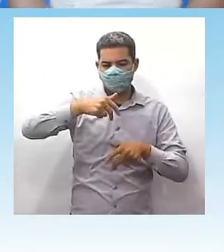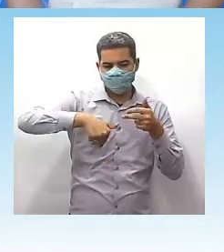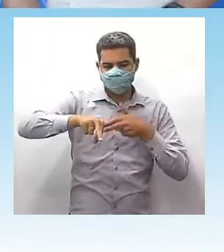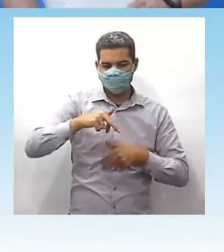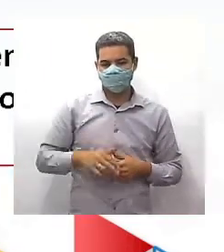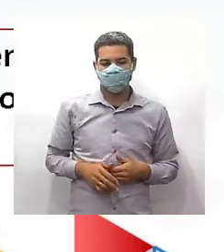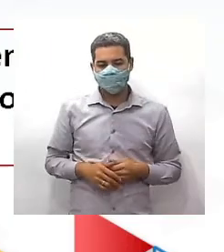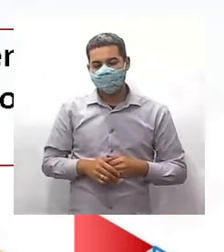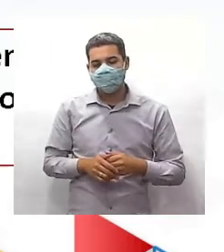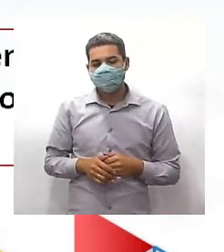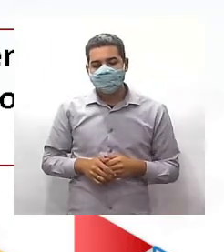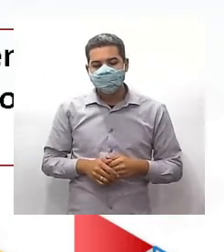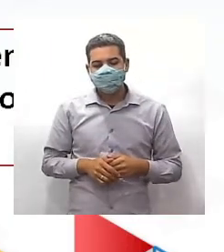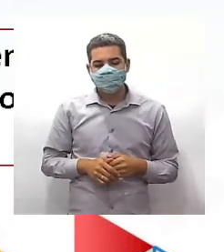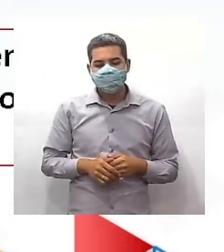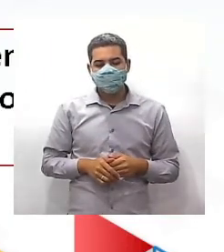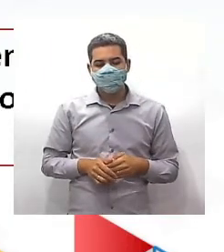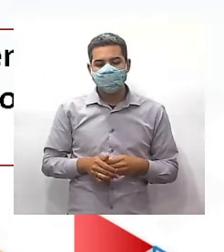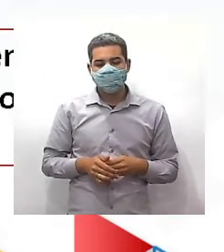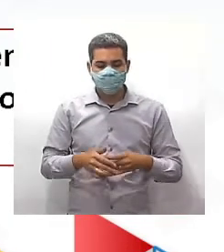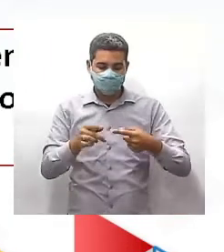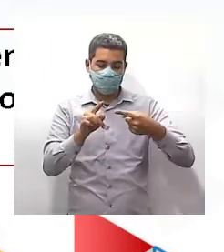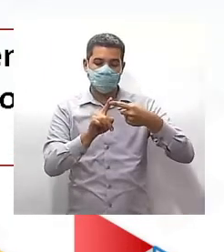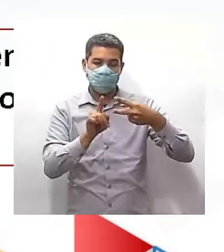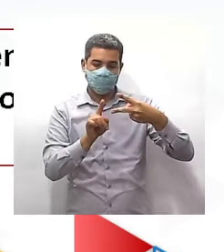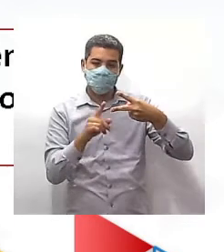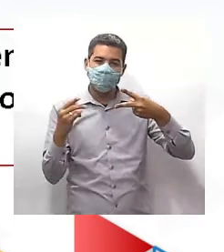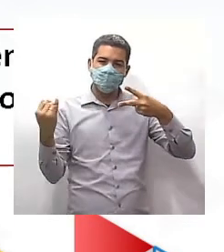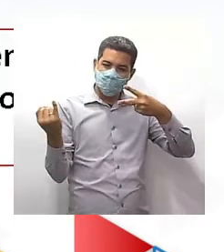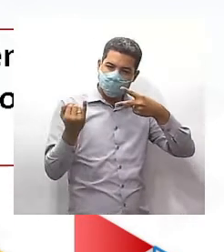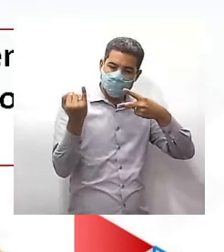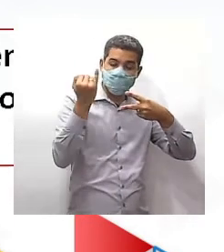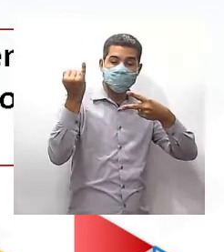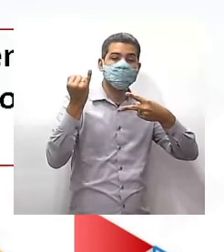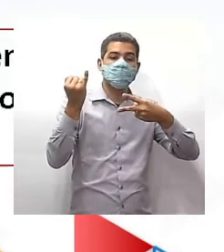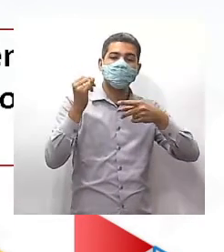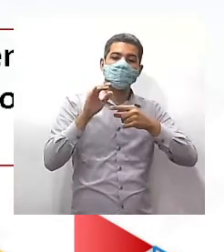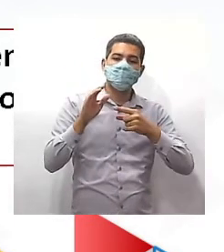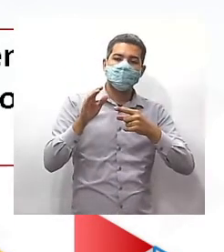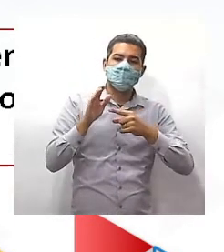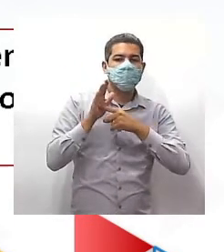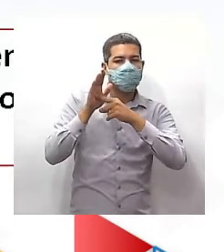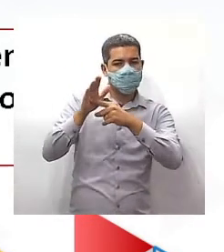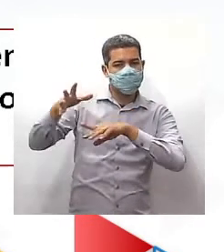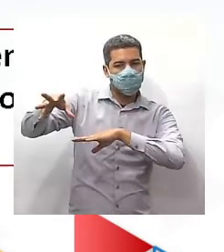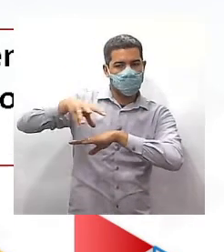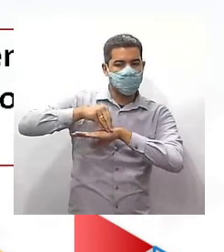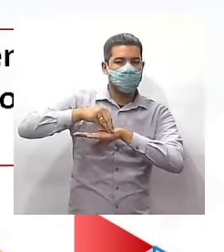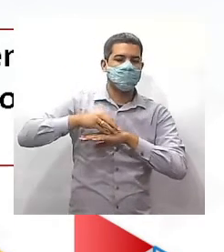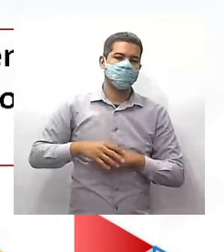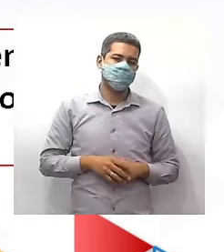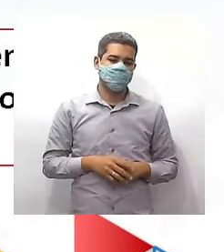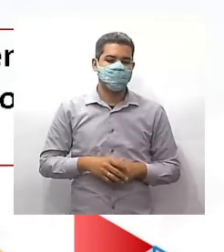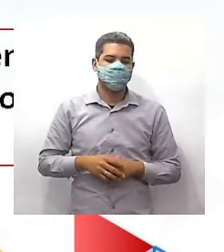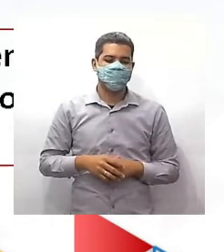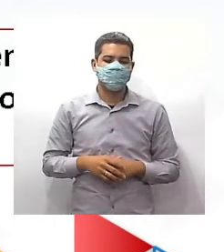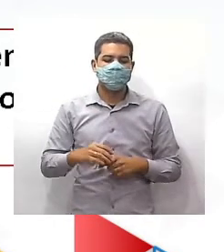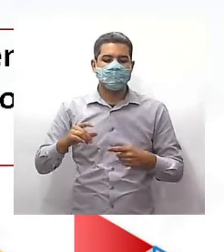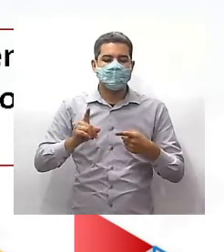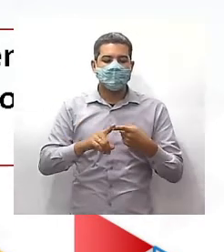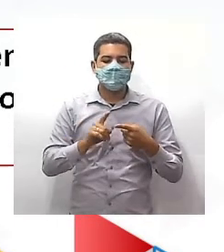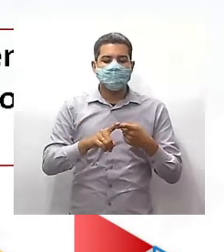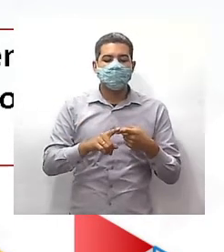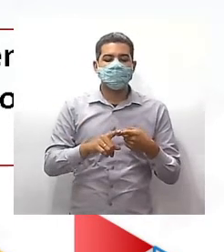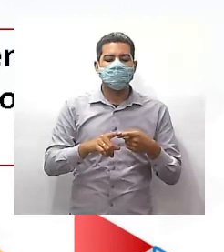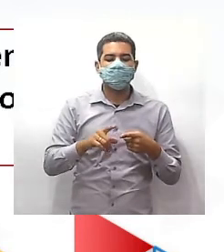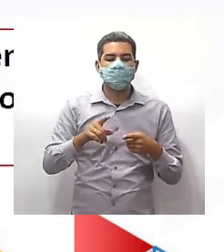comigo. Existem dois parâmetros essenciais para determinar o tamanho da amostra. A margem de erro, que vocês vão ouvir isso